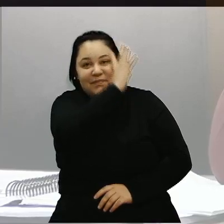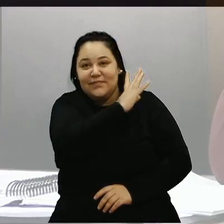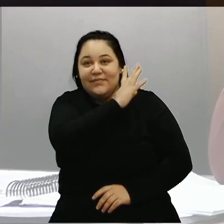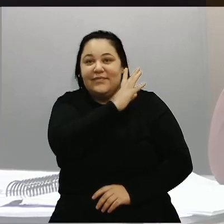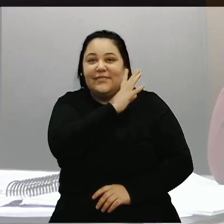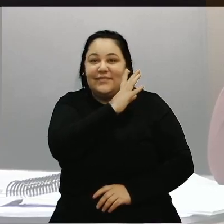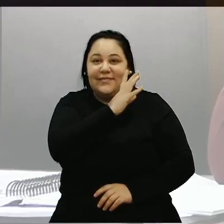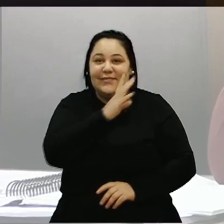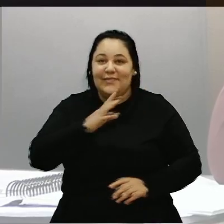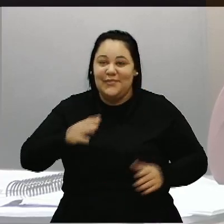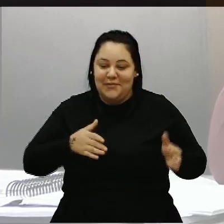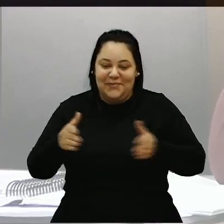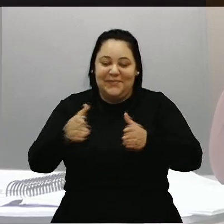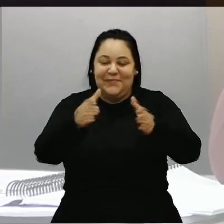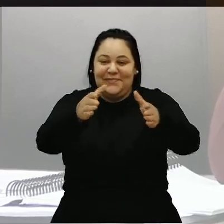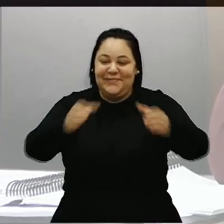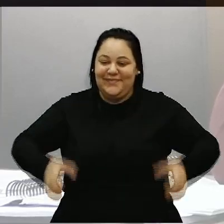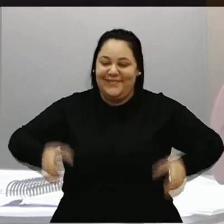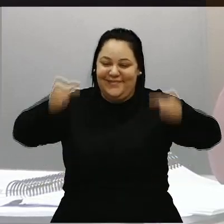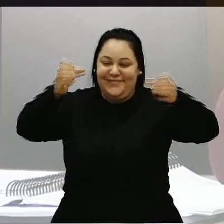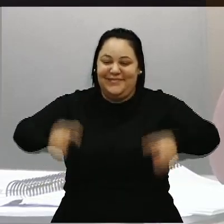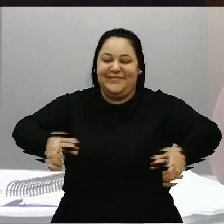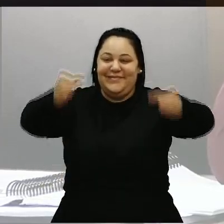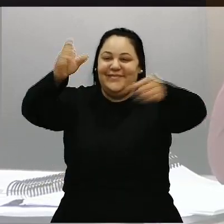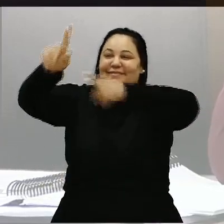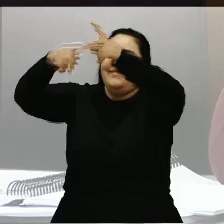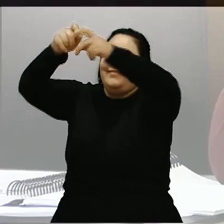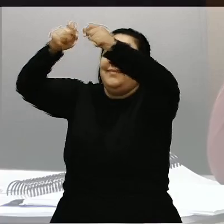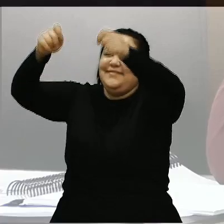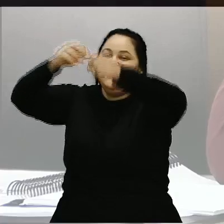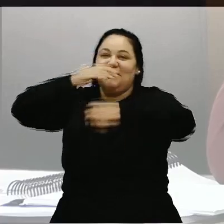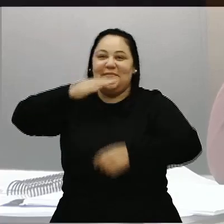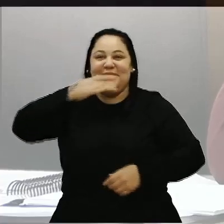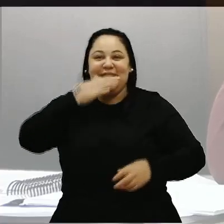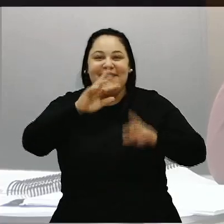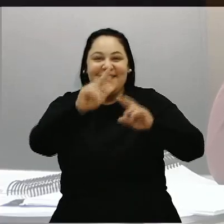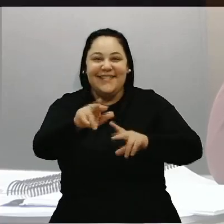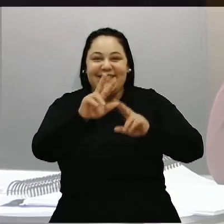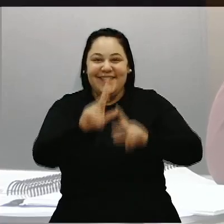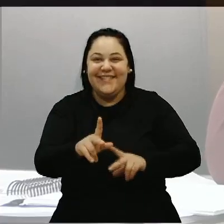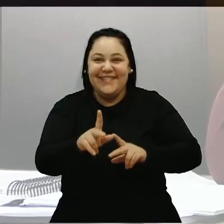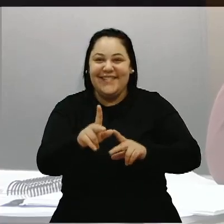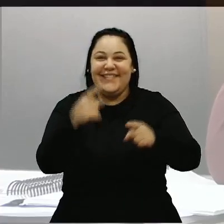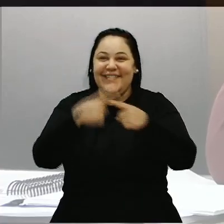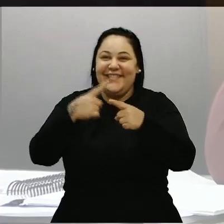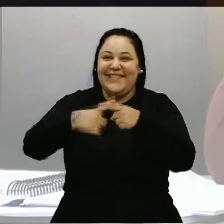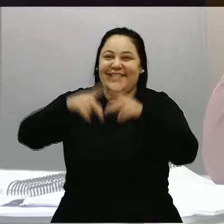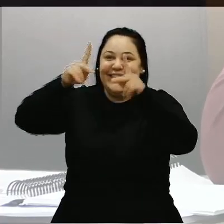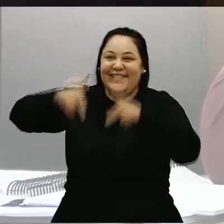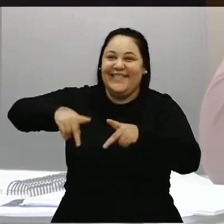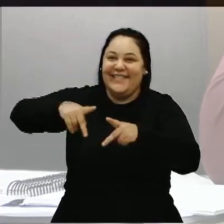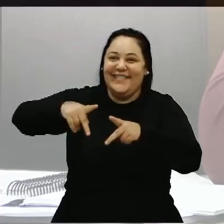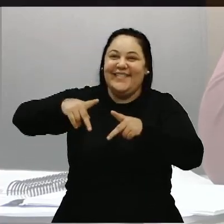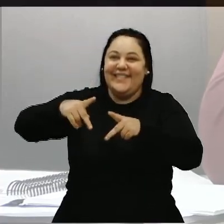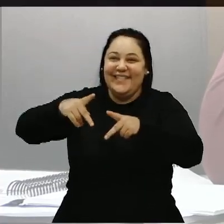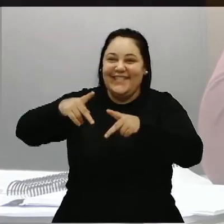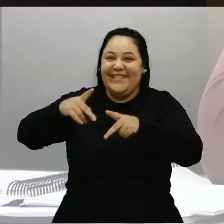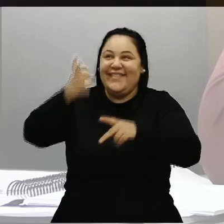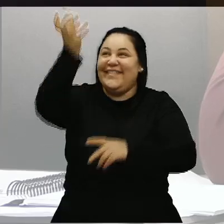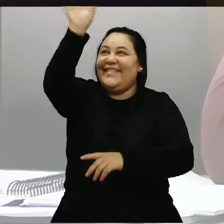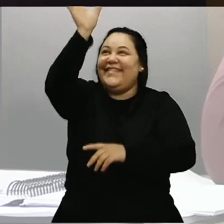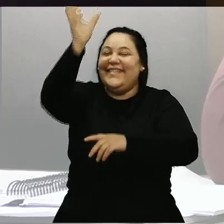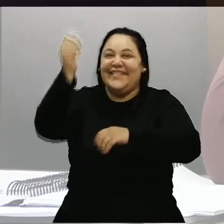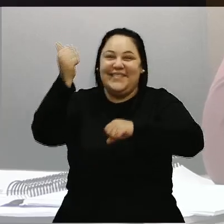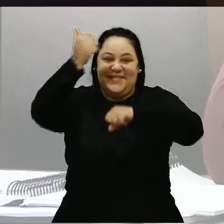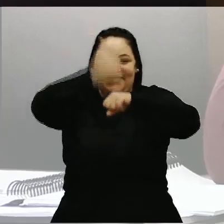pouco vai dar confusão isso daí. Porque as pessoas vão achar que é tudo as lâmpadas para serem trocadas, né? Mas... A